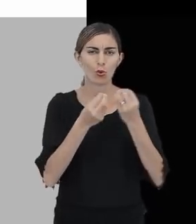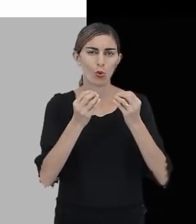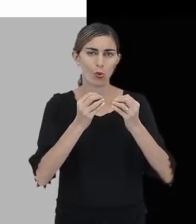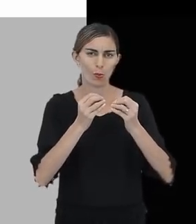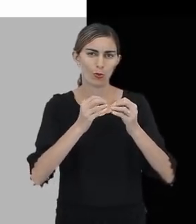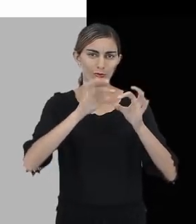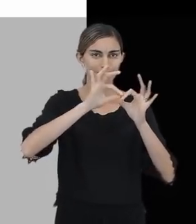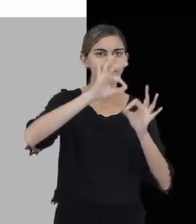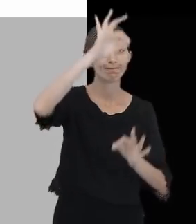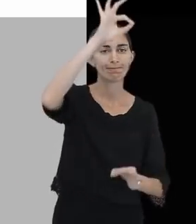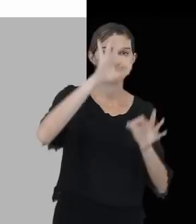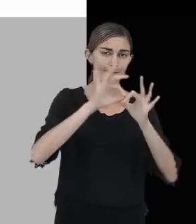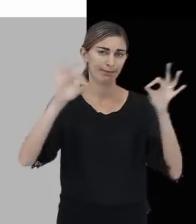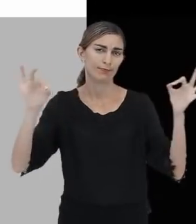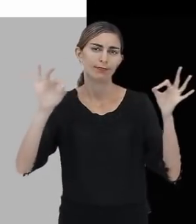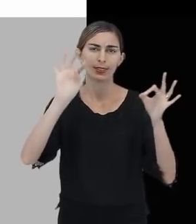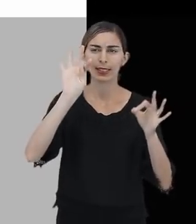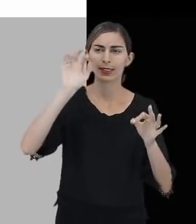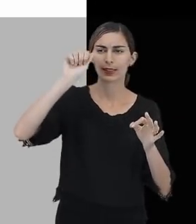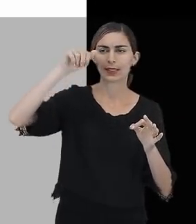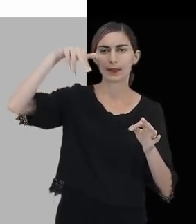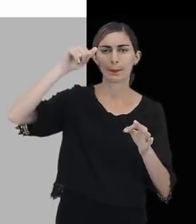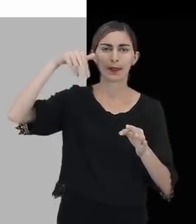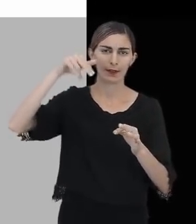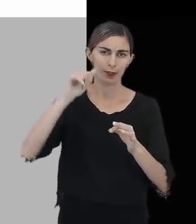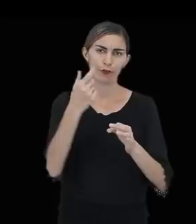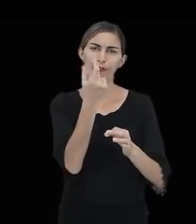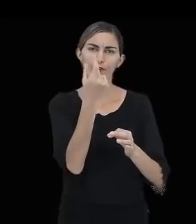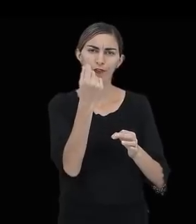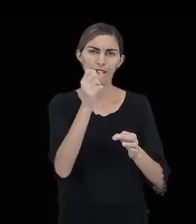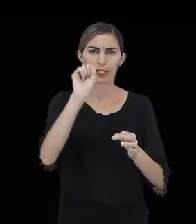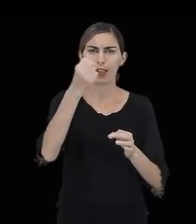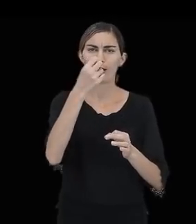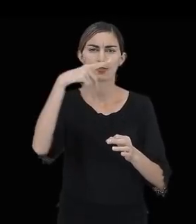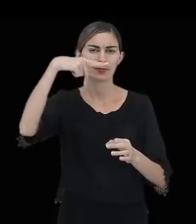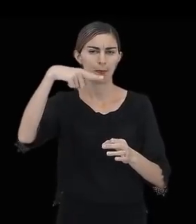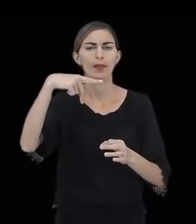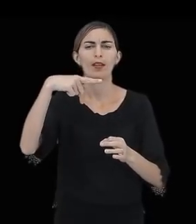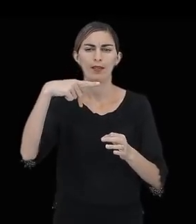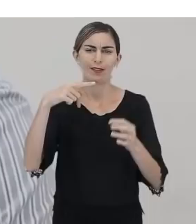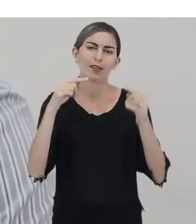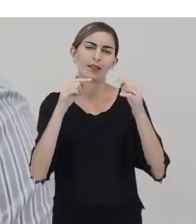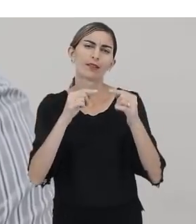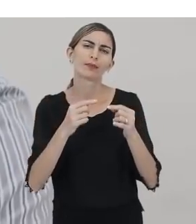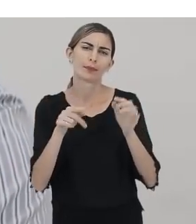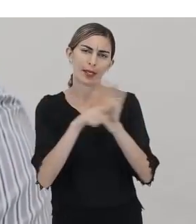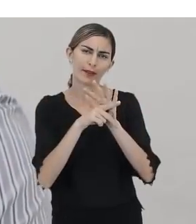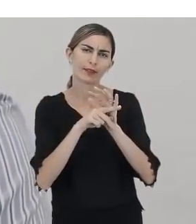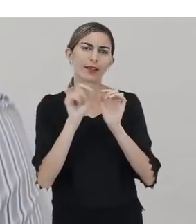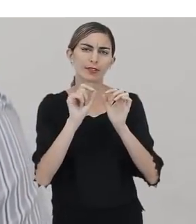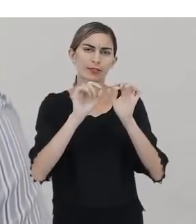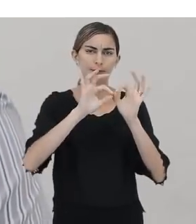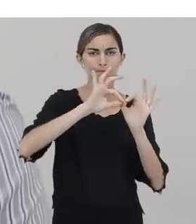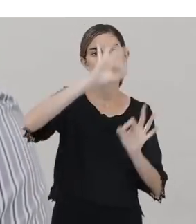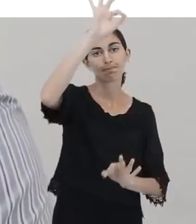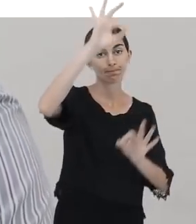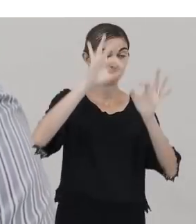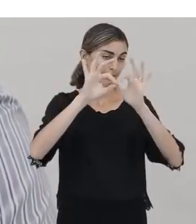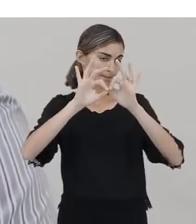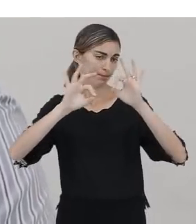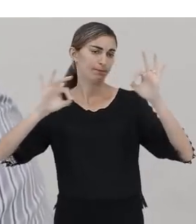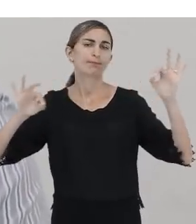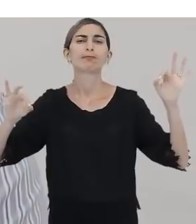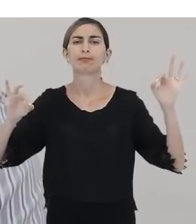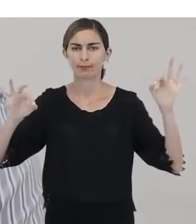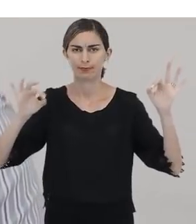o tamanho do texto como SP aqui, 20 SP, certo? Então SP é um tipo de dimensão. Você está definindo